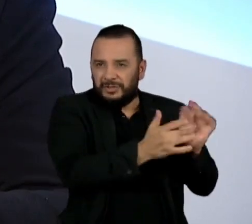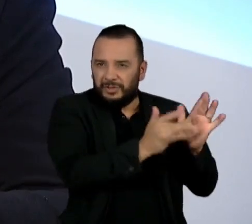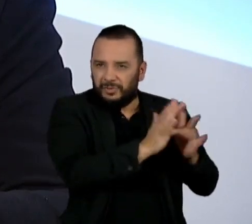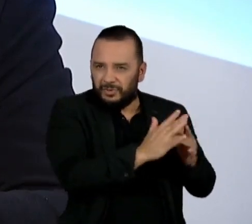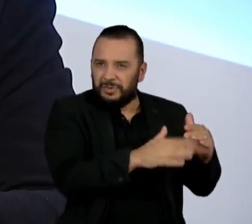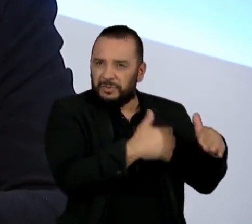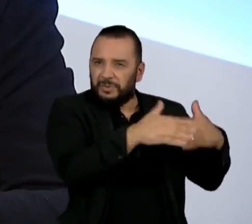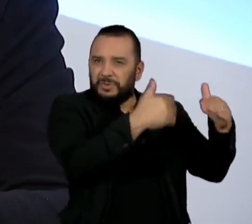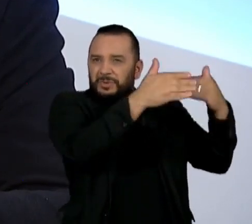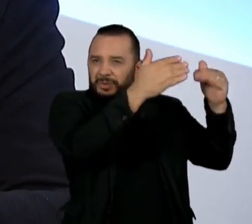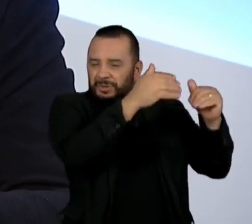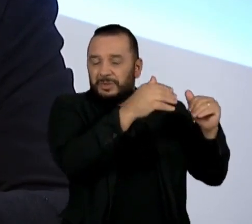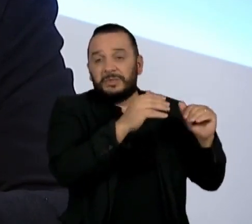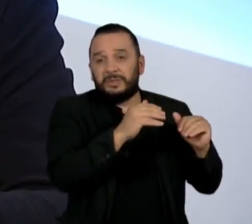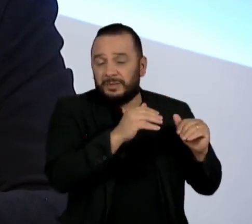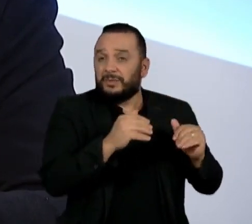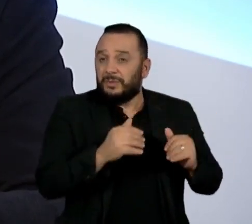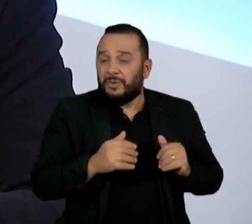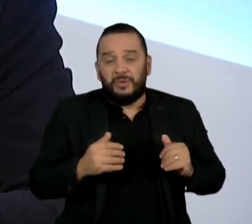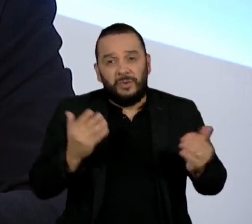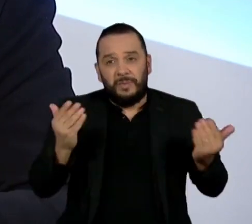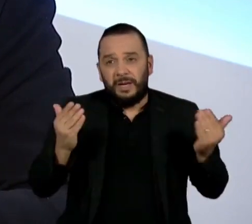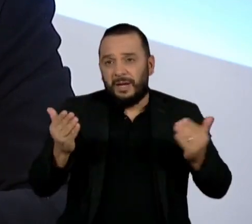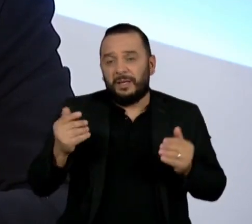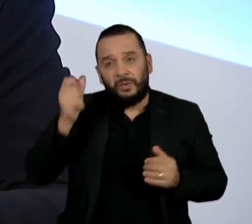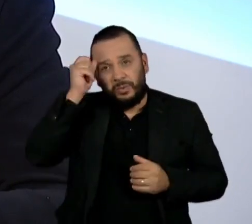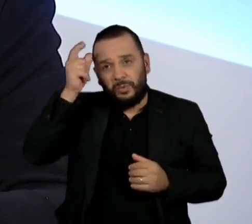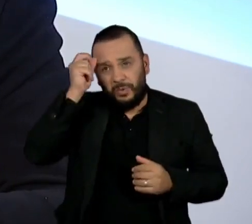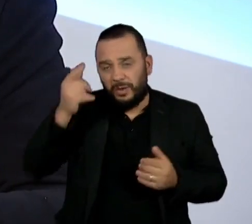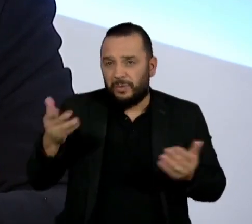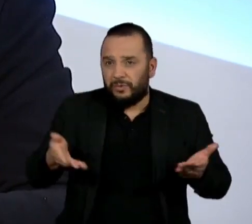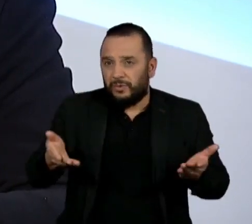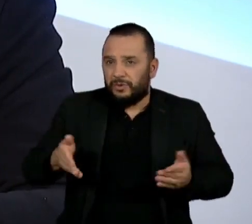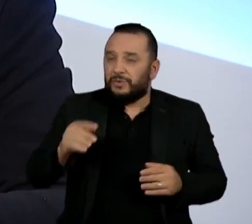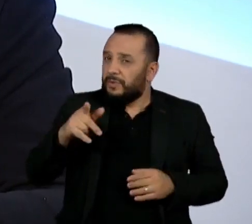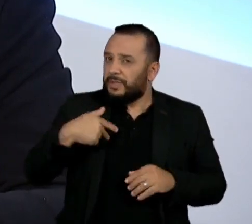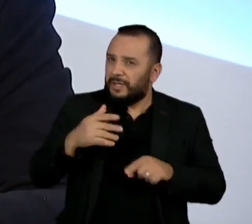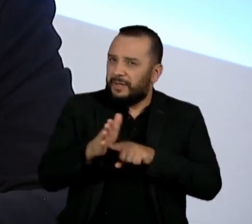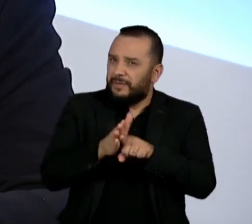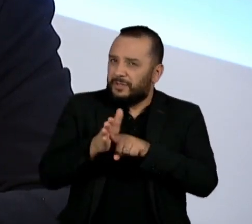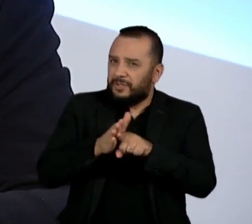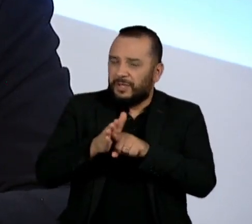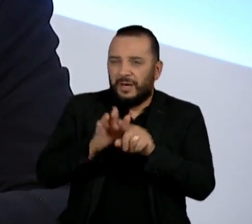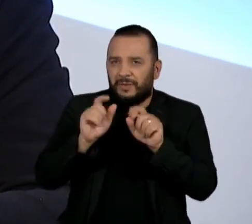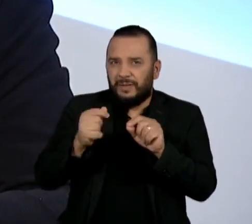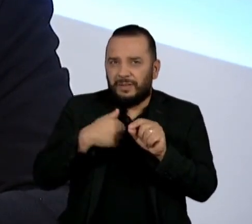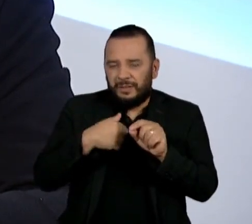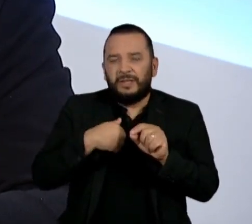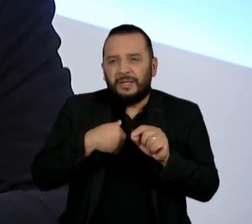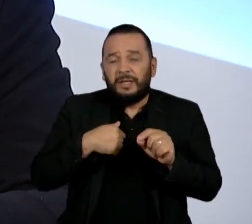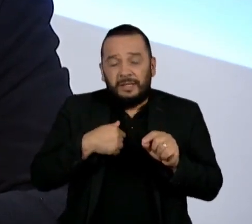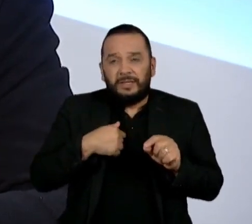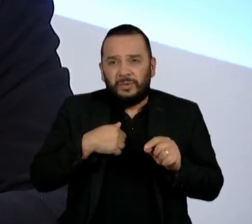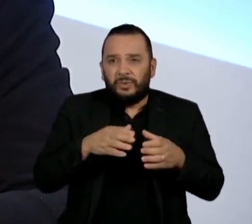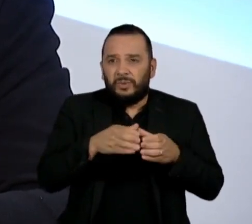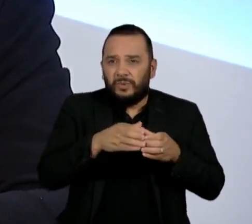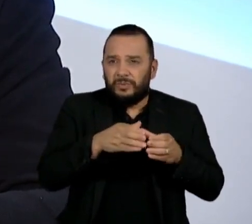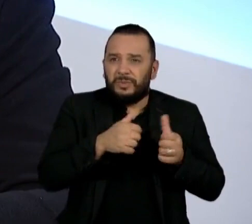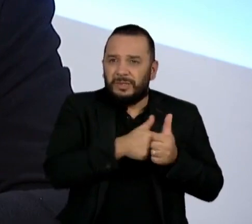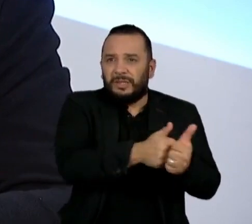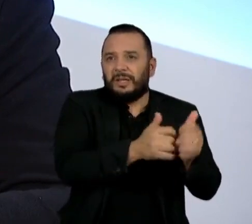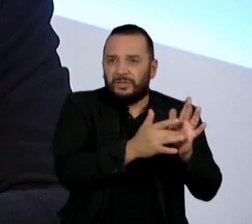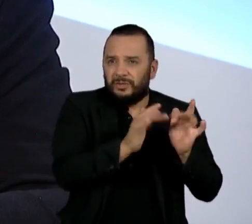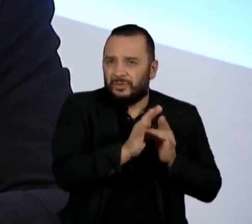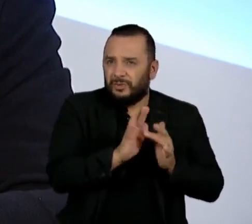atual ambiente cultural? E se ao investigar esse cristianismo mais socialmente engajado, você